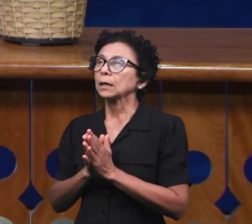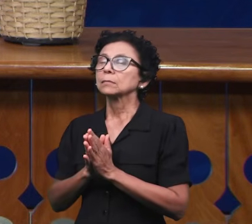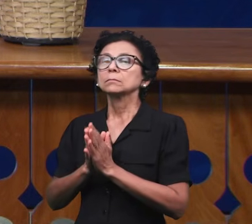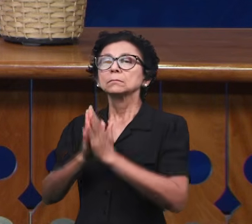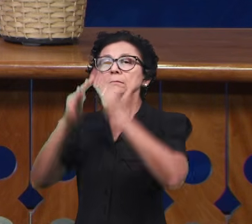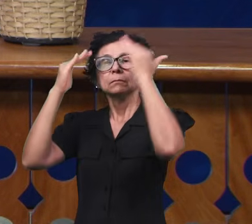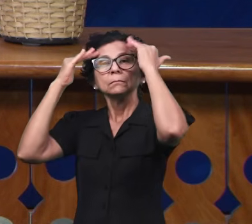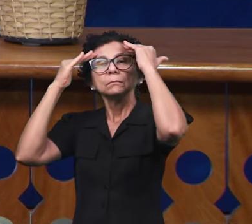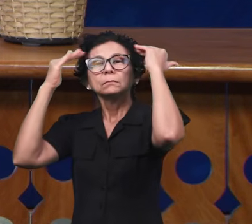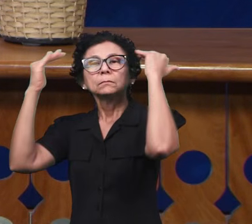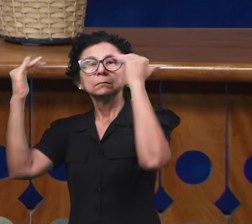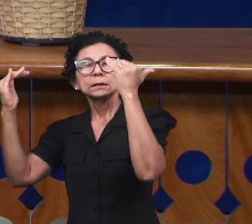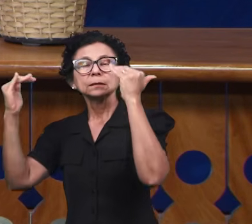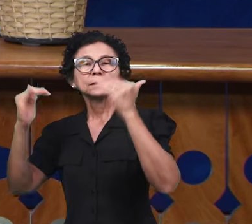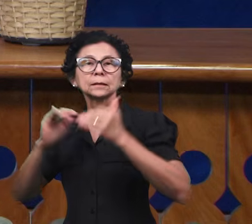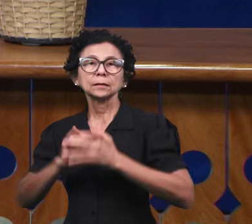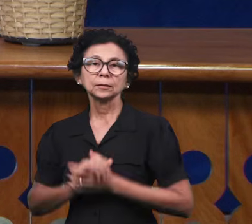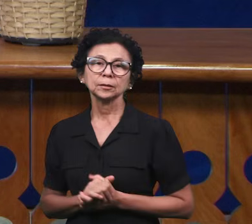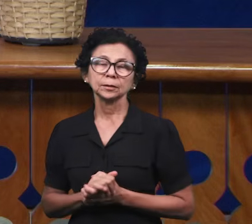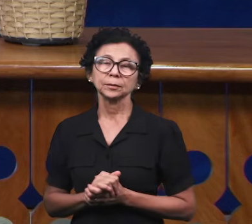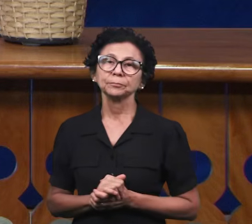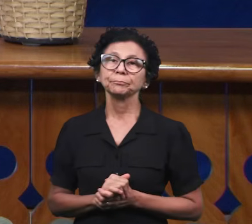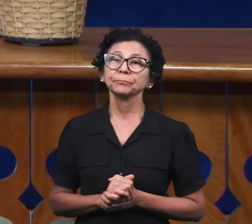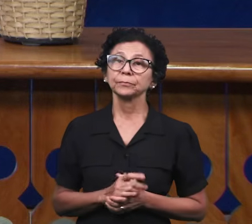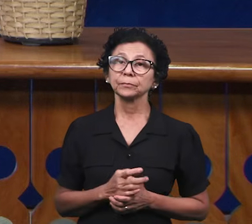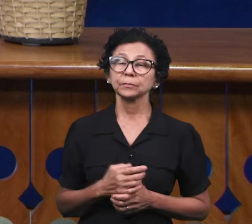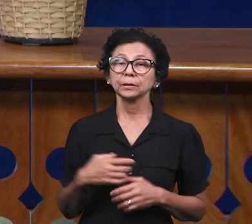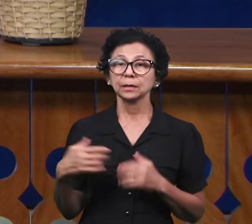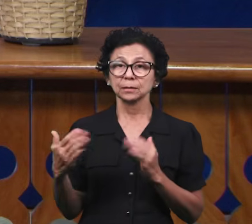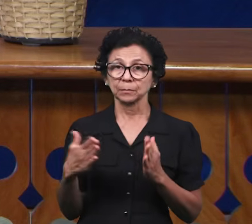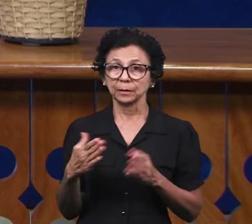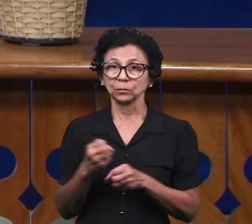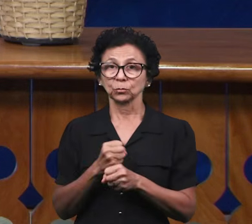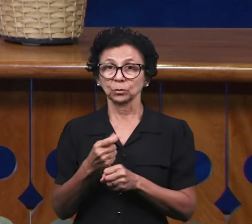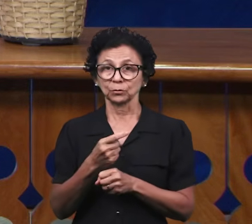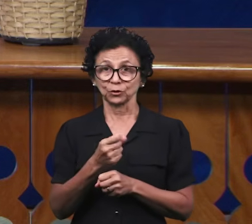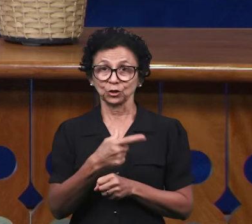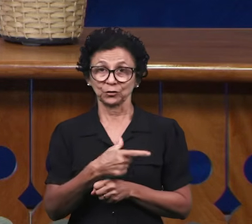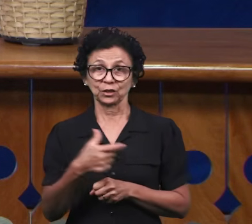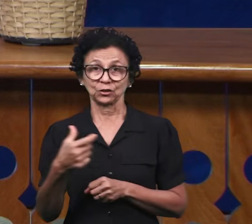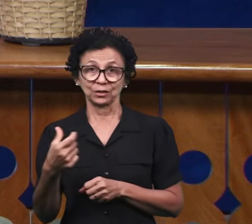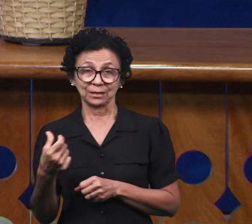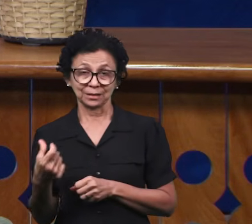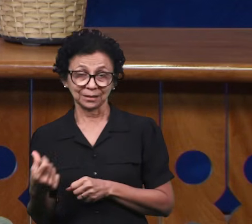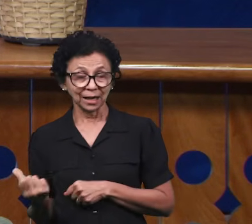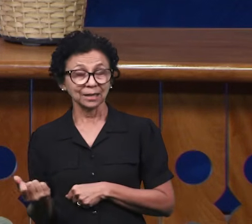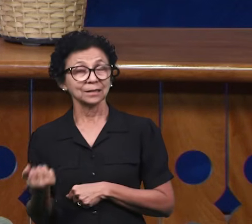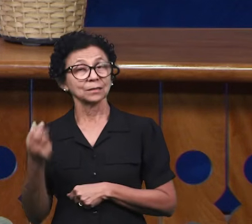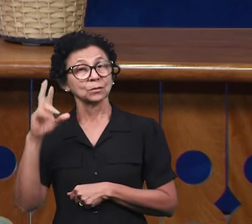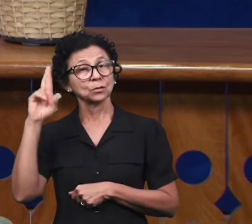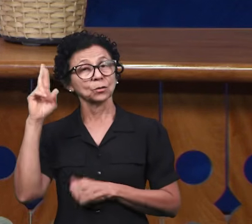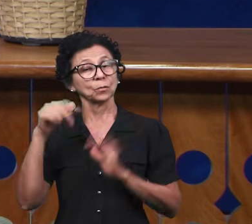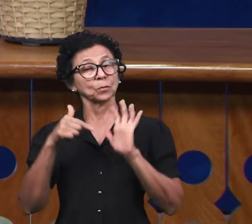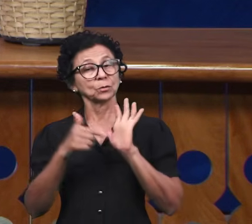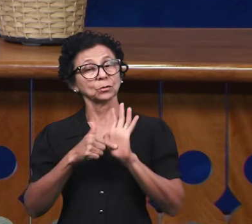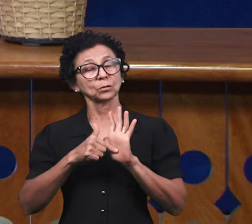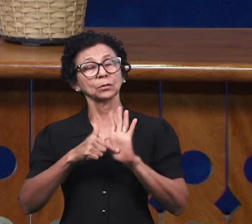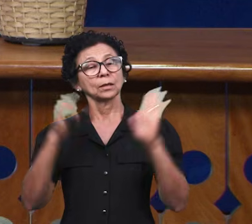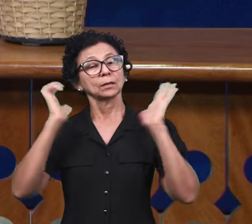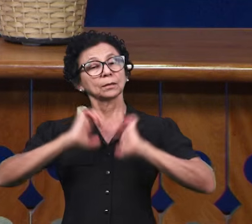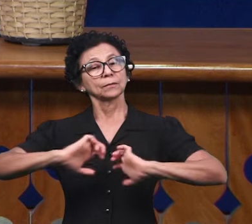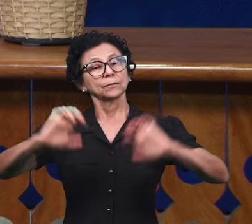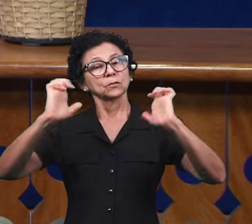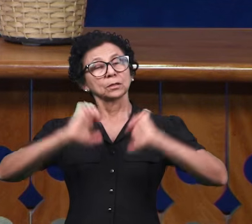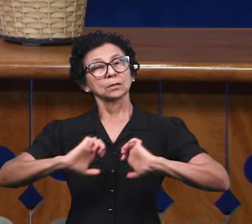E vivemos um momento de evangelização, como o Senhor já tem mostrado nesse ano. É o momento para trabalharmos na evangelização. Seja um